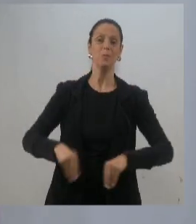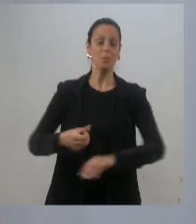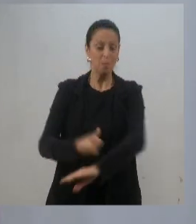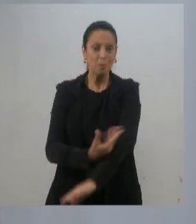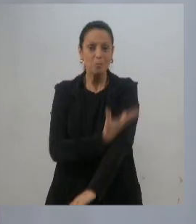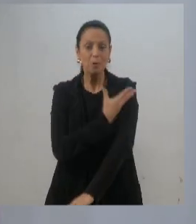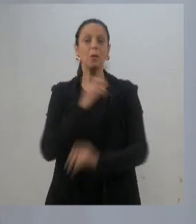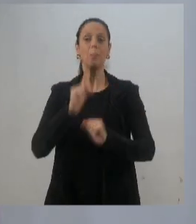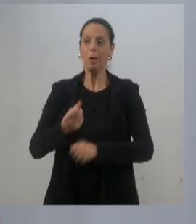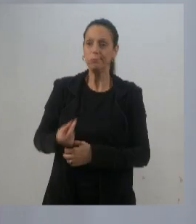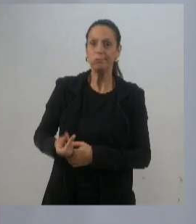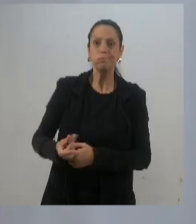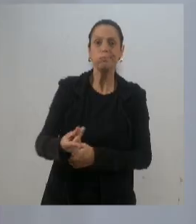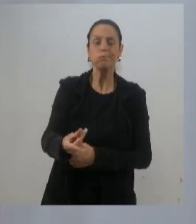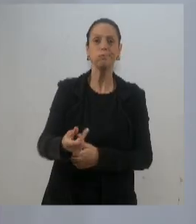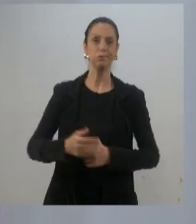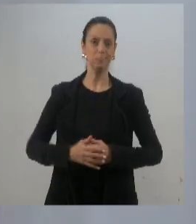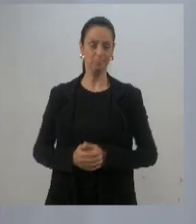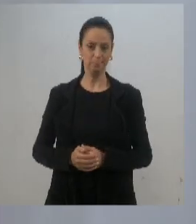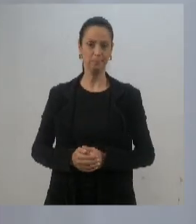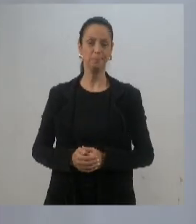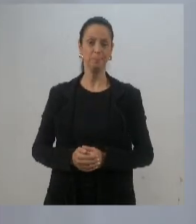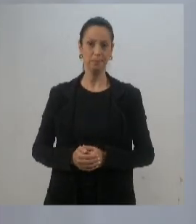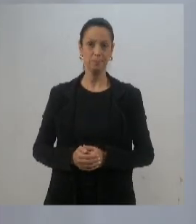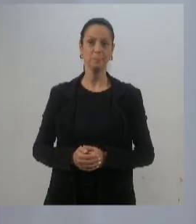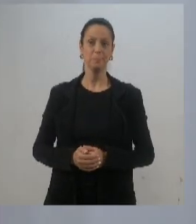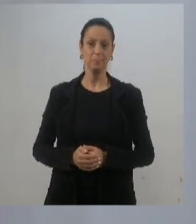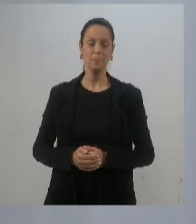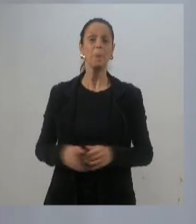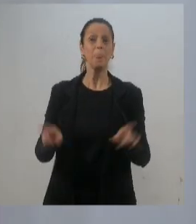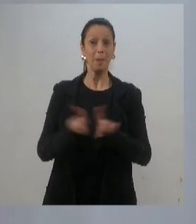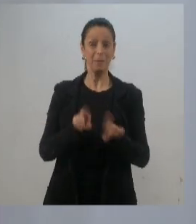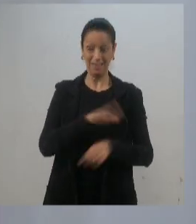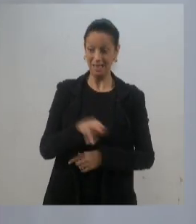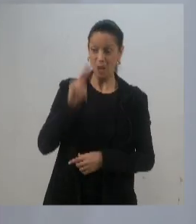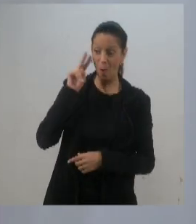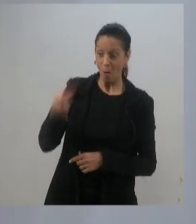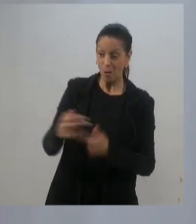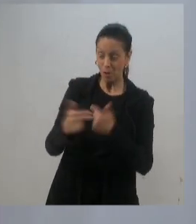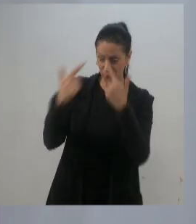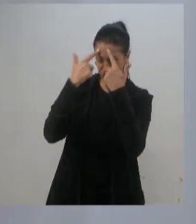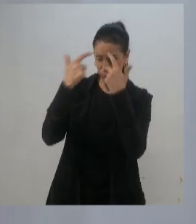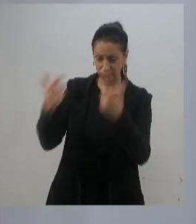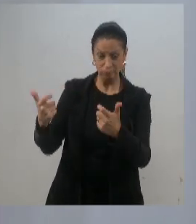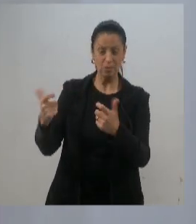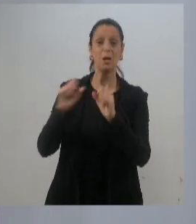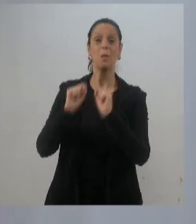duradouros. E mais, expô-los a conteúdos violentos podem